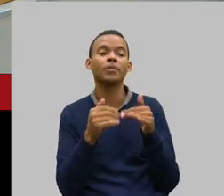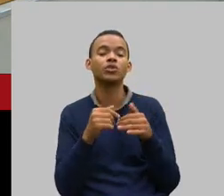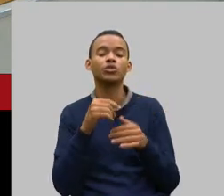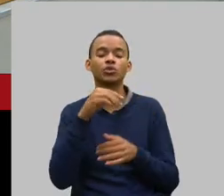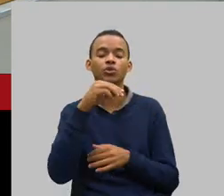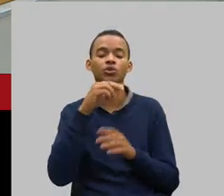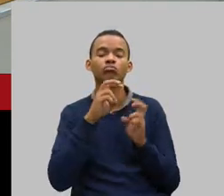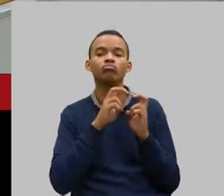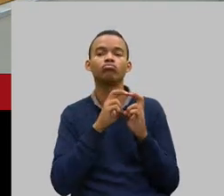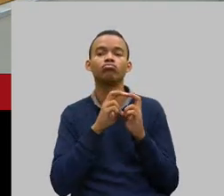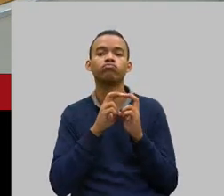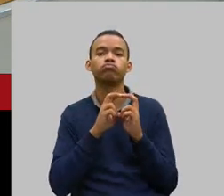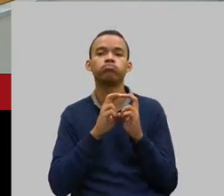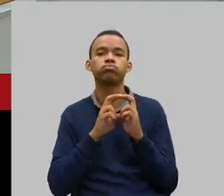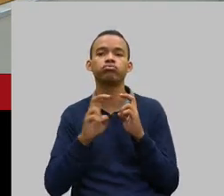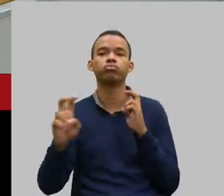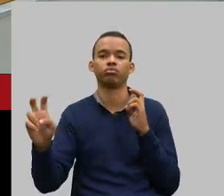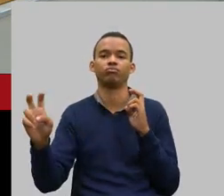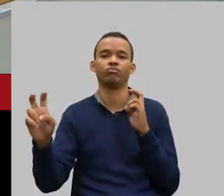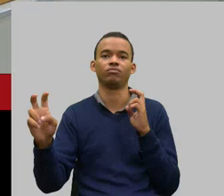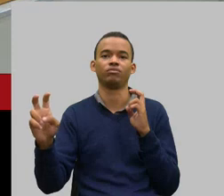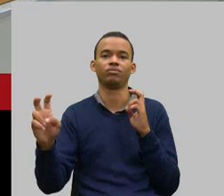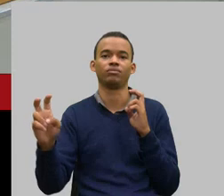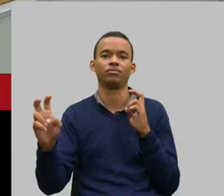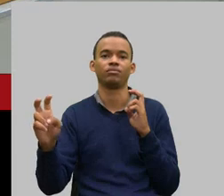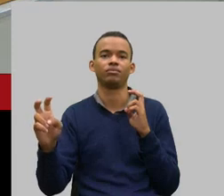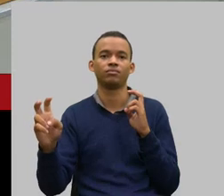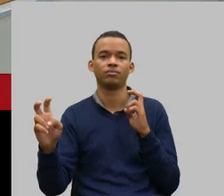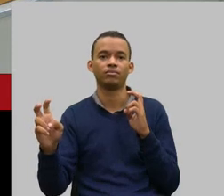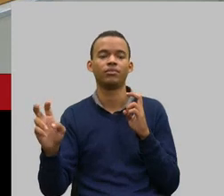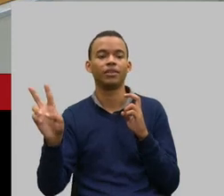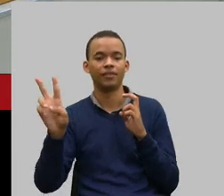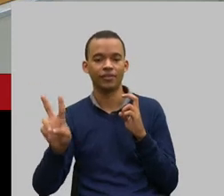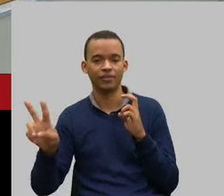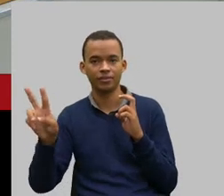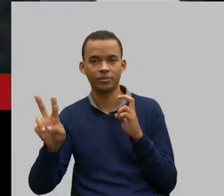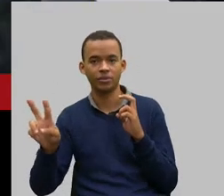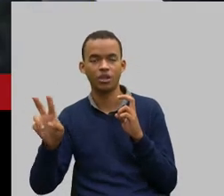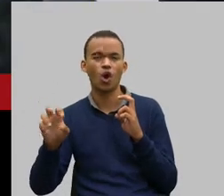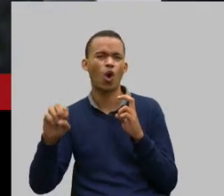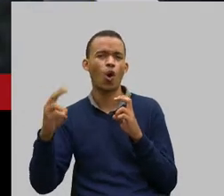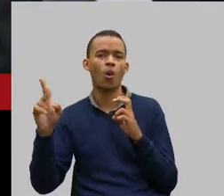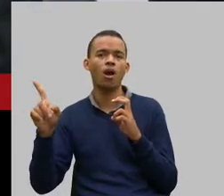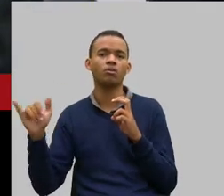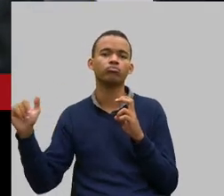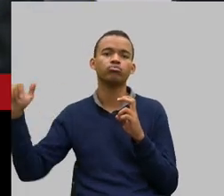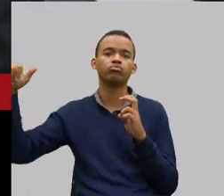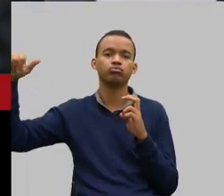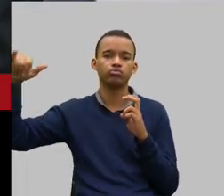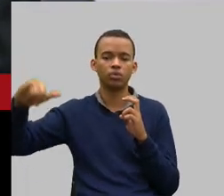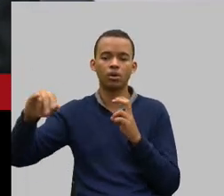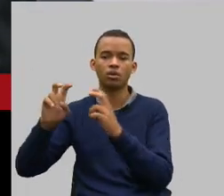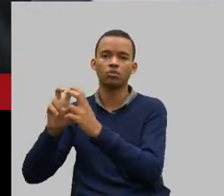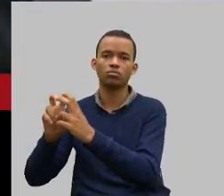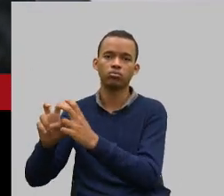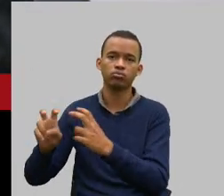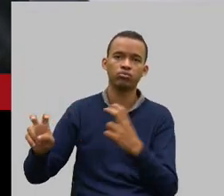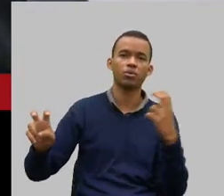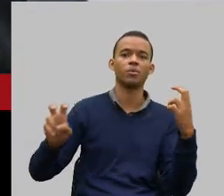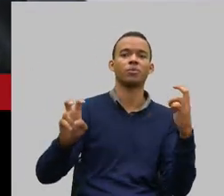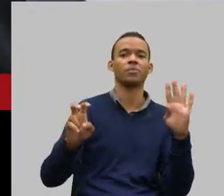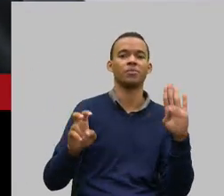metrô que liga o veror norte a Belo Horizonte viu lá de Confins até Belo Horizonte não é isso